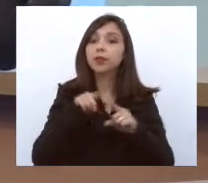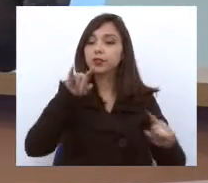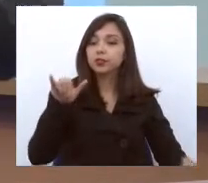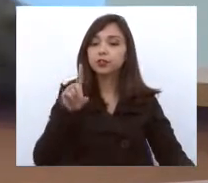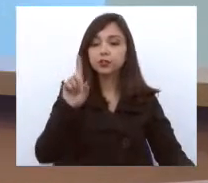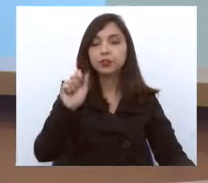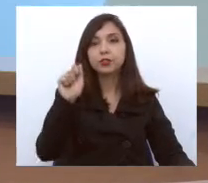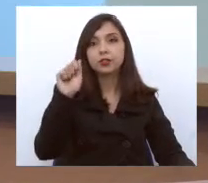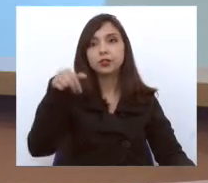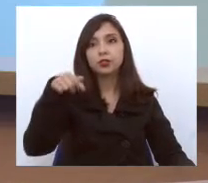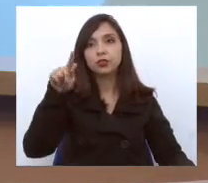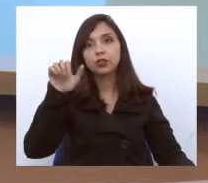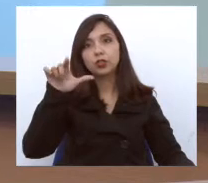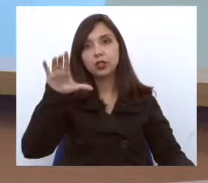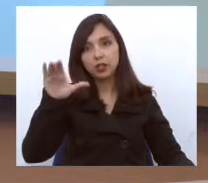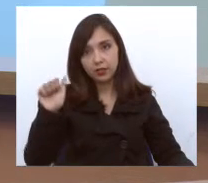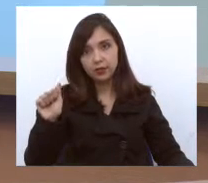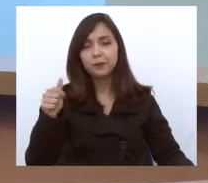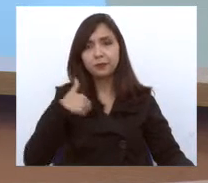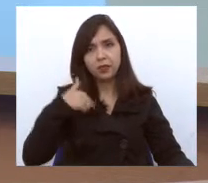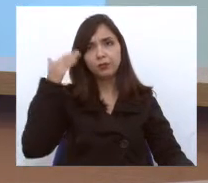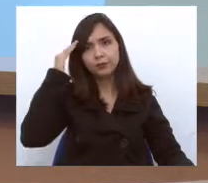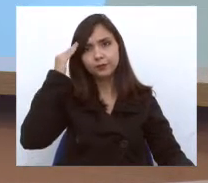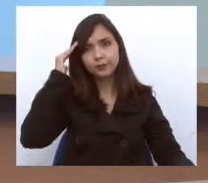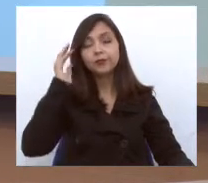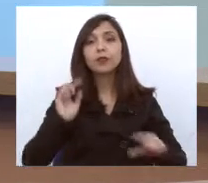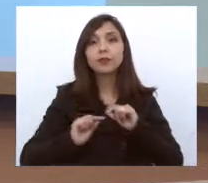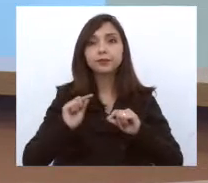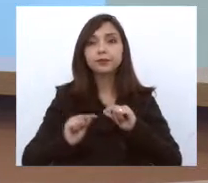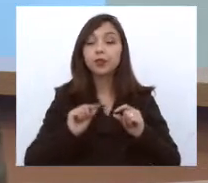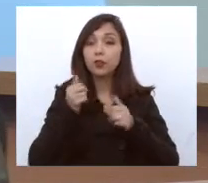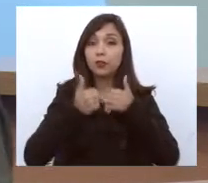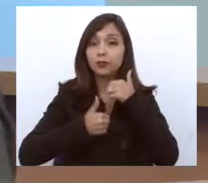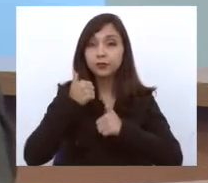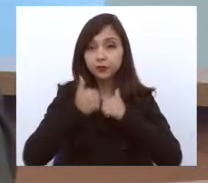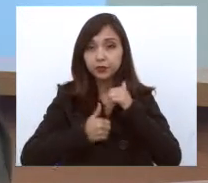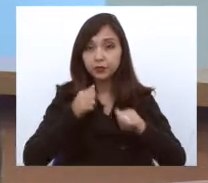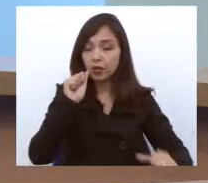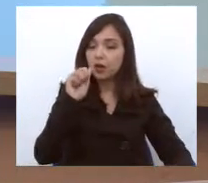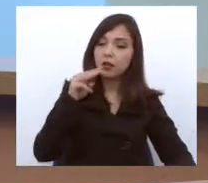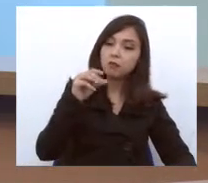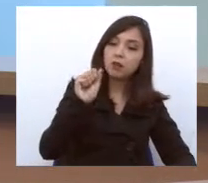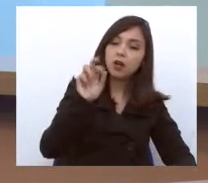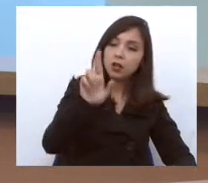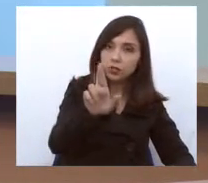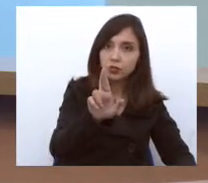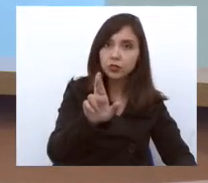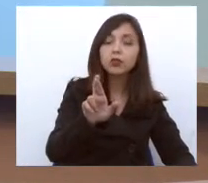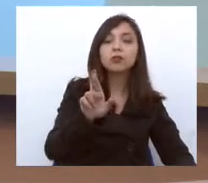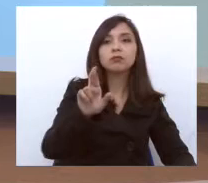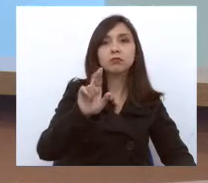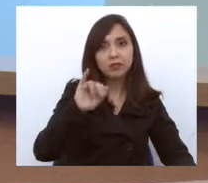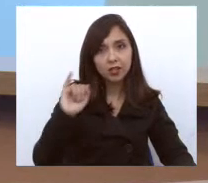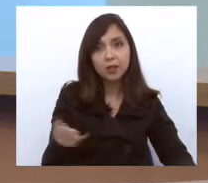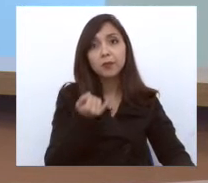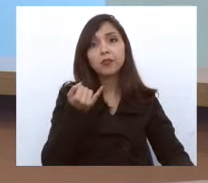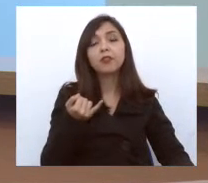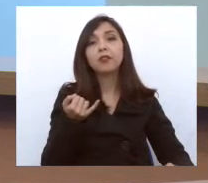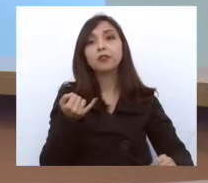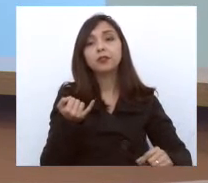Angélica. Porque eu entendo que o futebol amador é uma grande